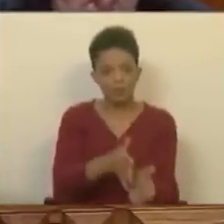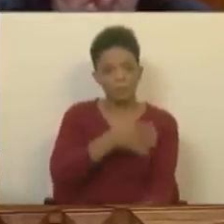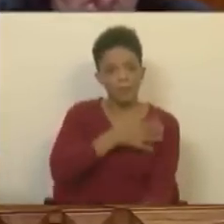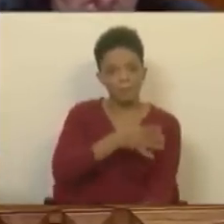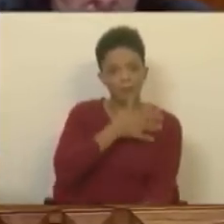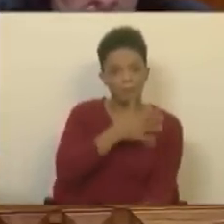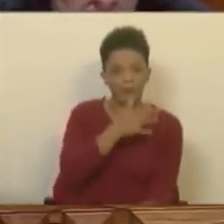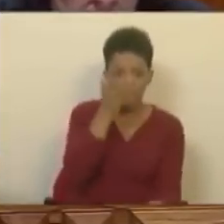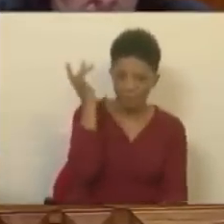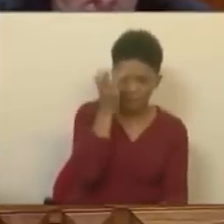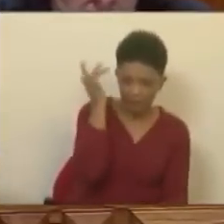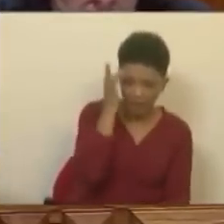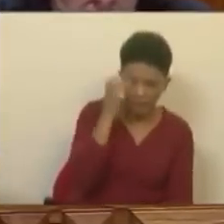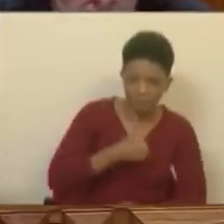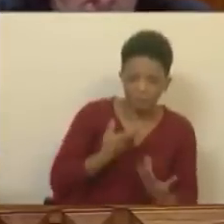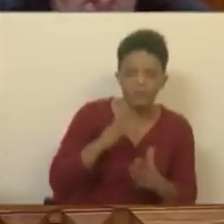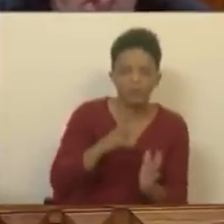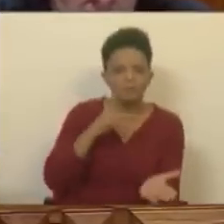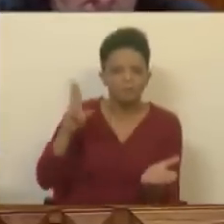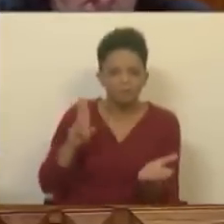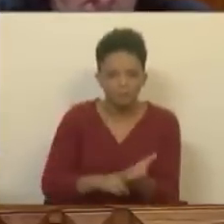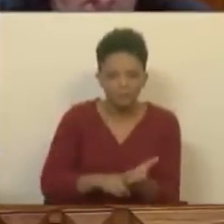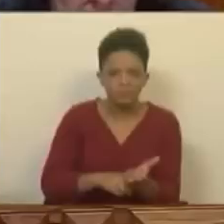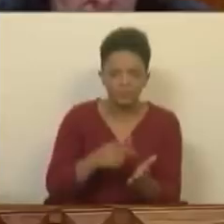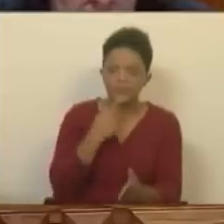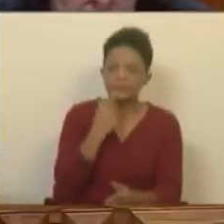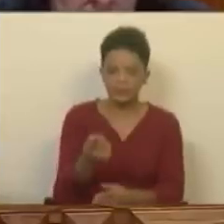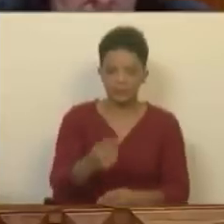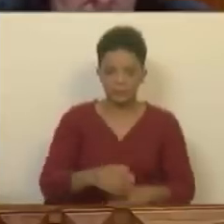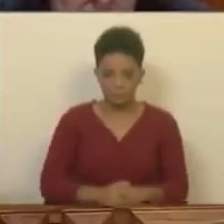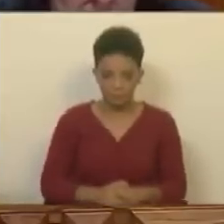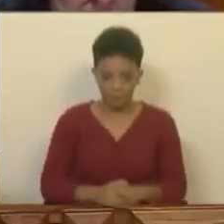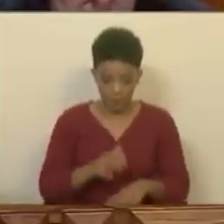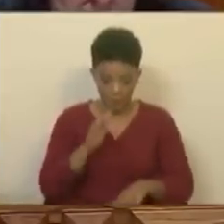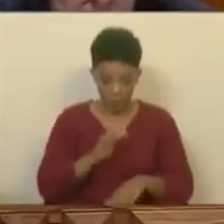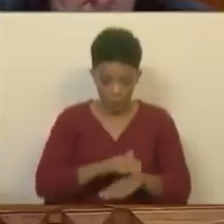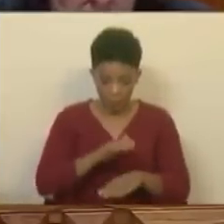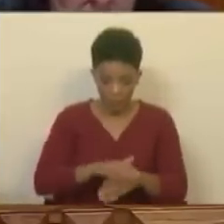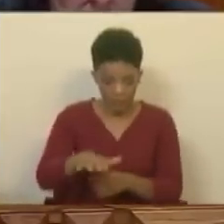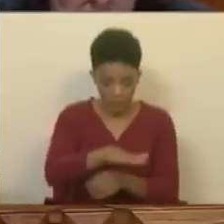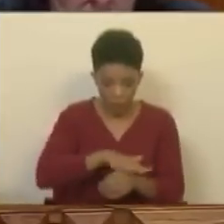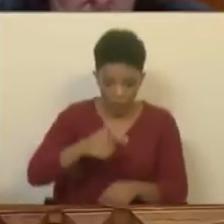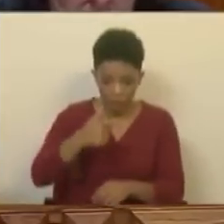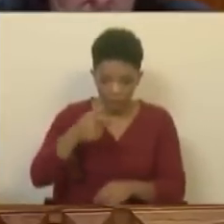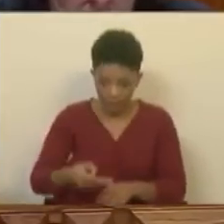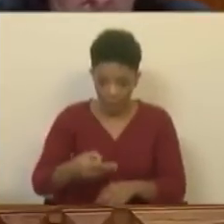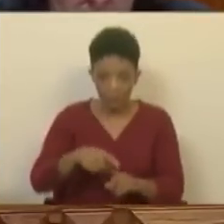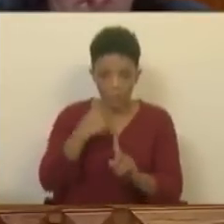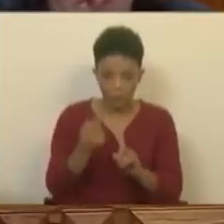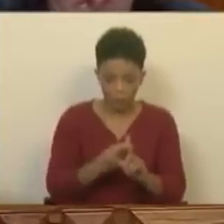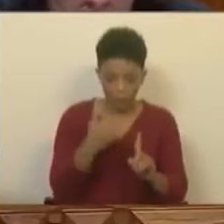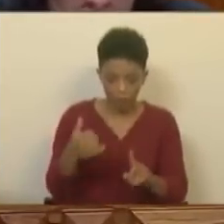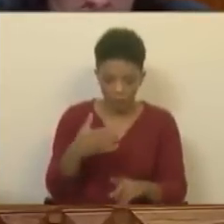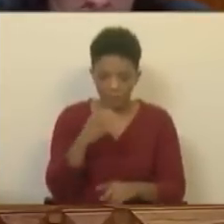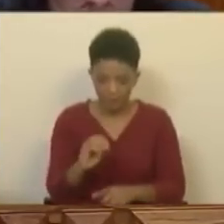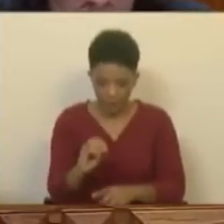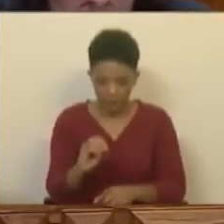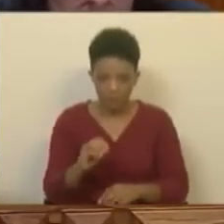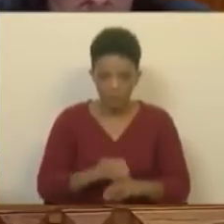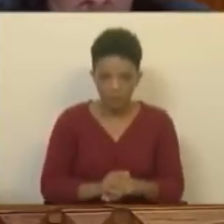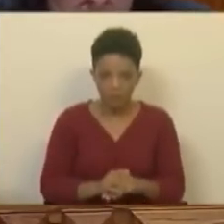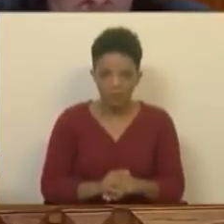ele dizer agora de concreto dizer assim perante da situação em que ataque estava em 2020